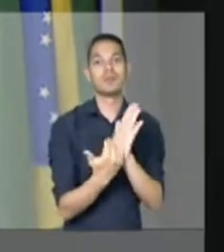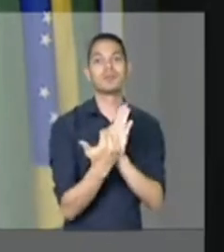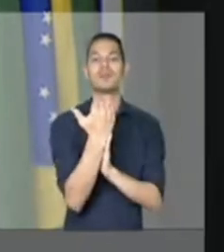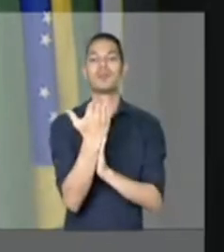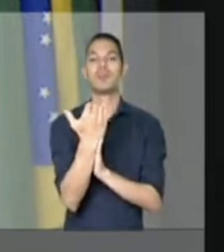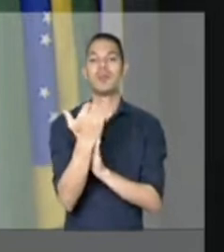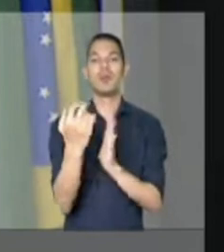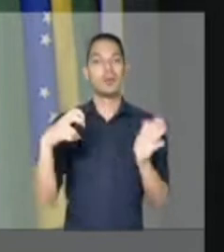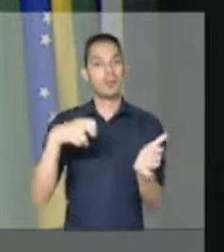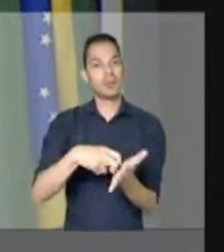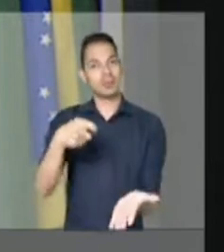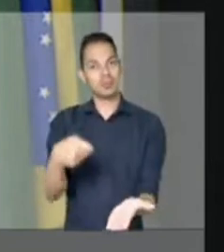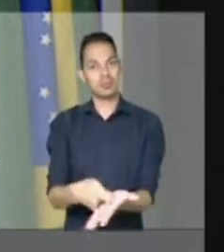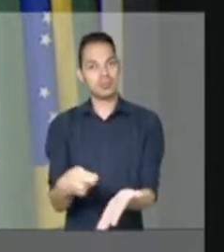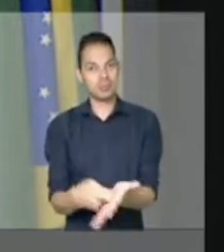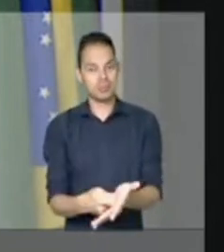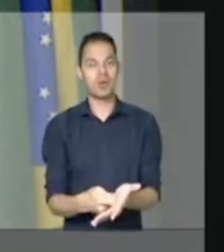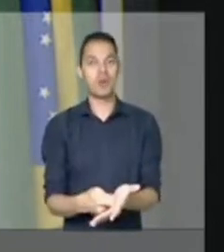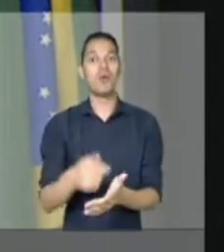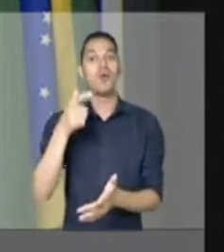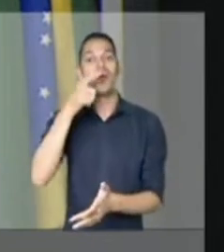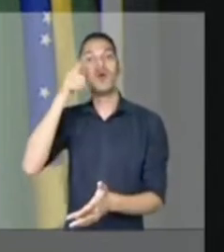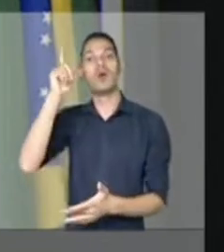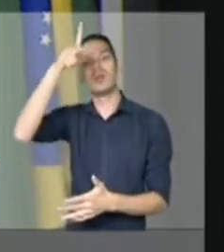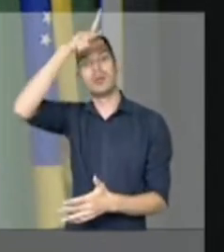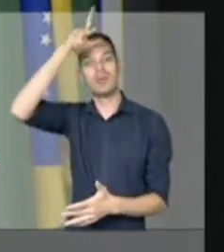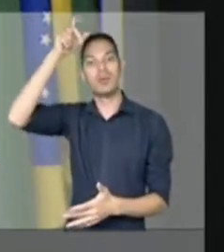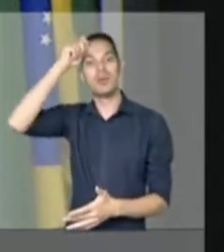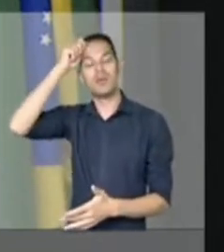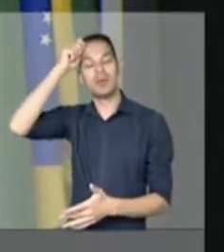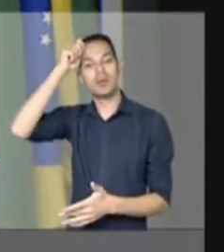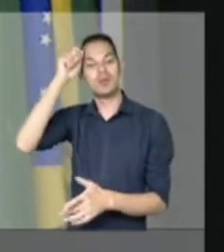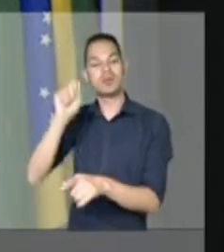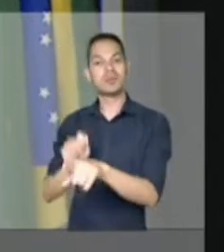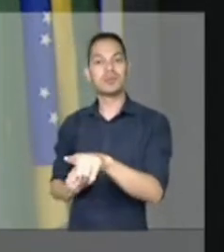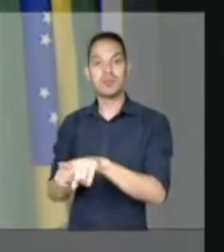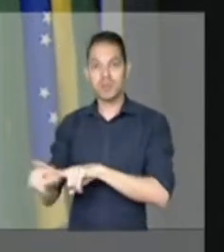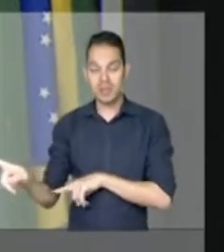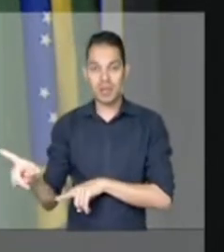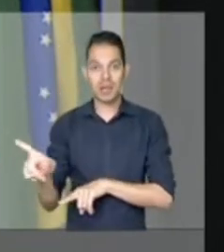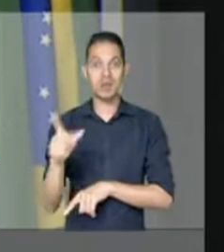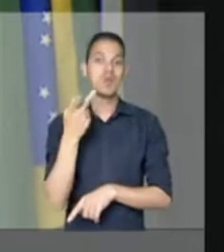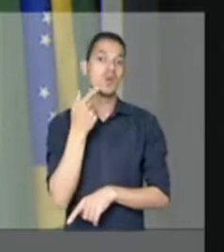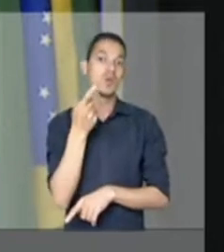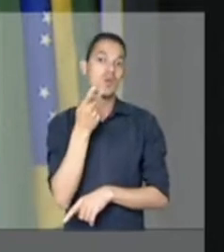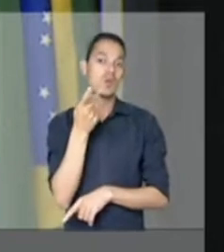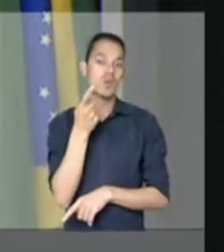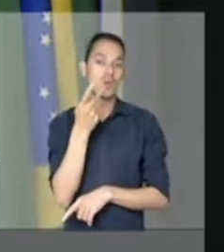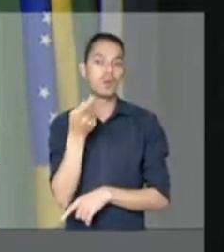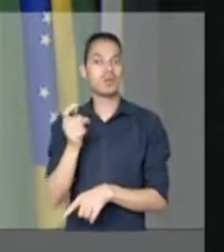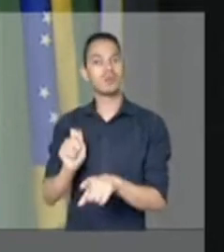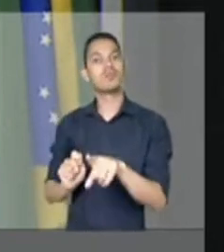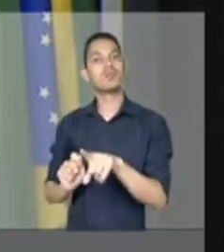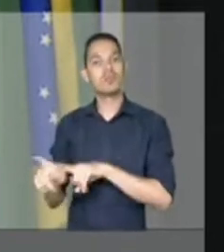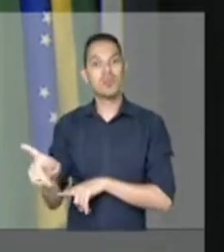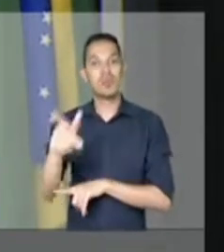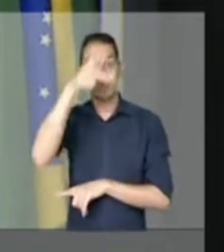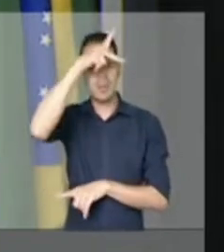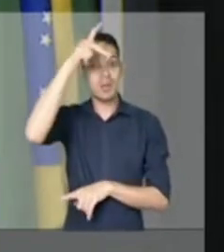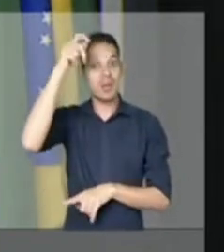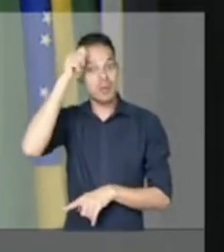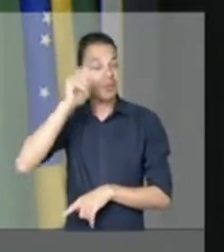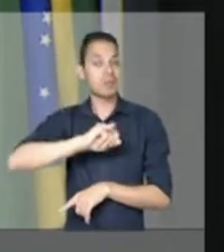mais severa. Ontem foi afastado um prefeito no interior do Ceará que, se aproveitando do cargo de prefeito